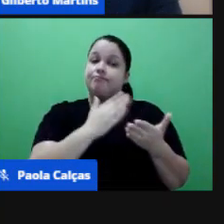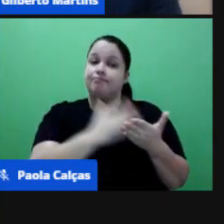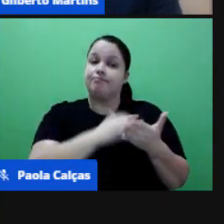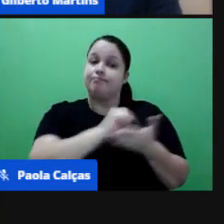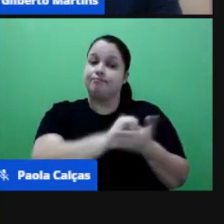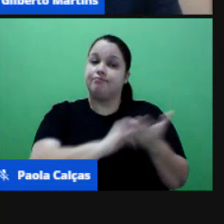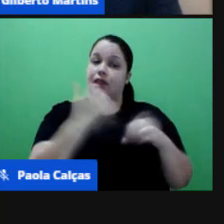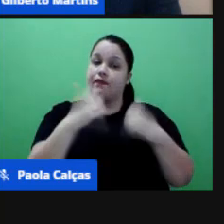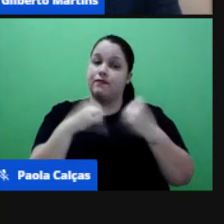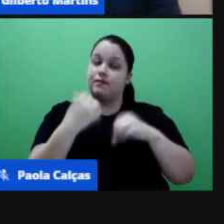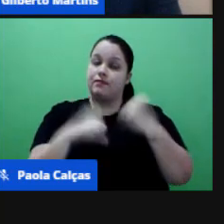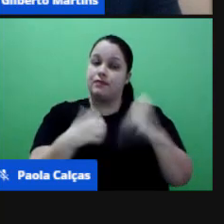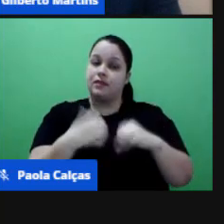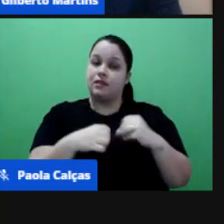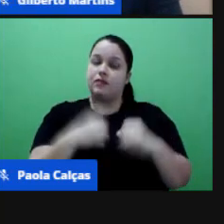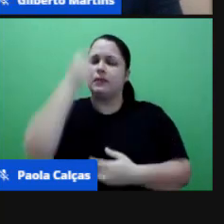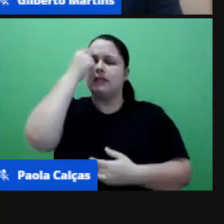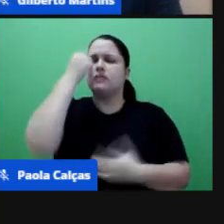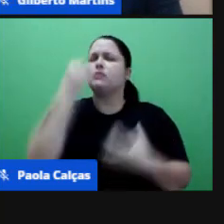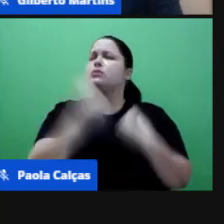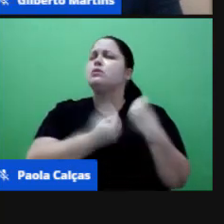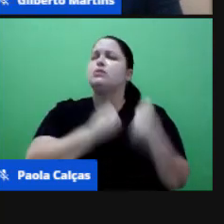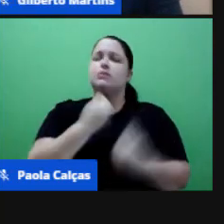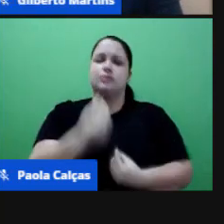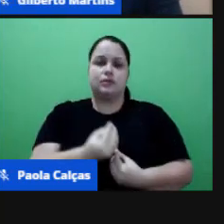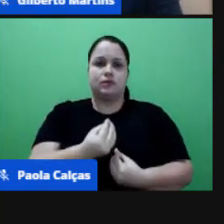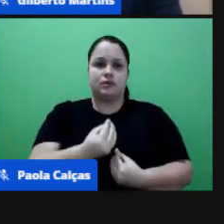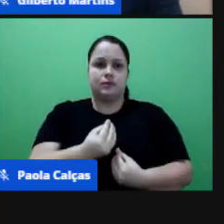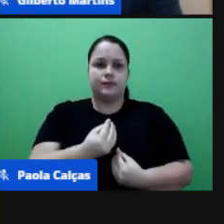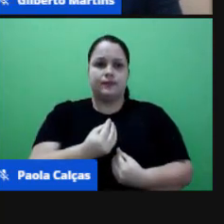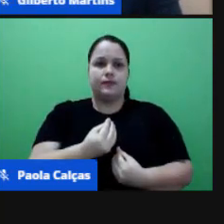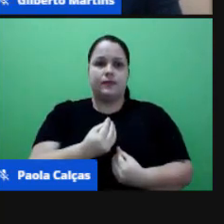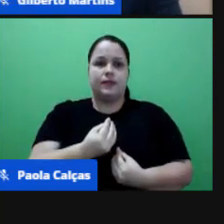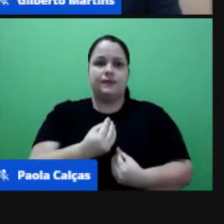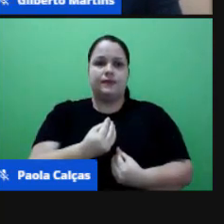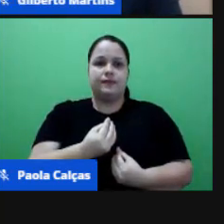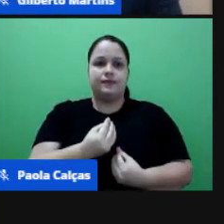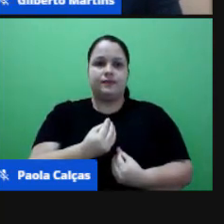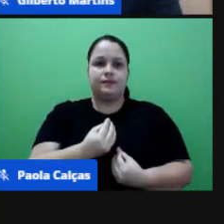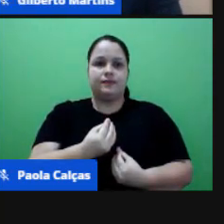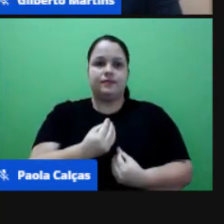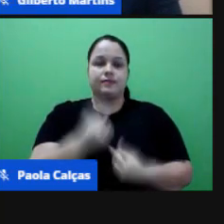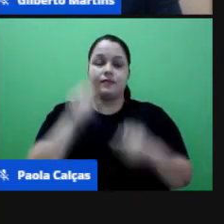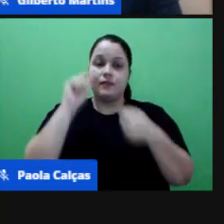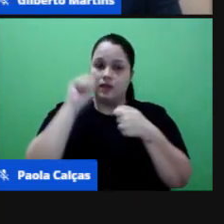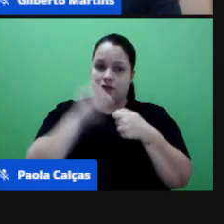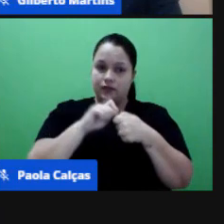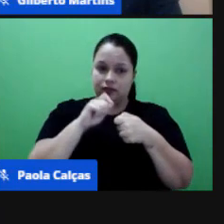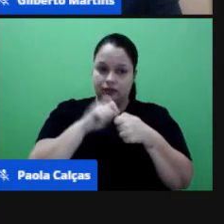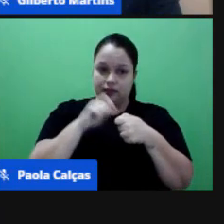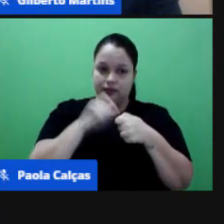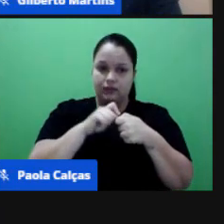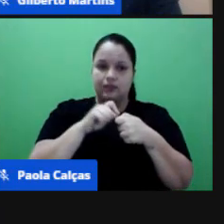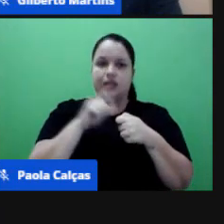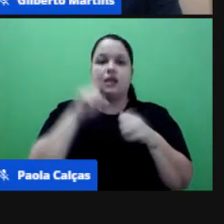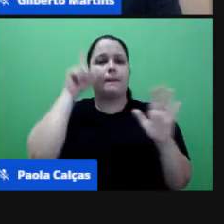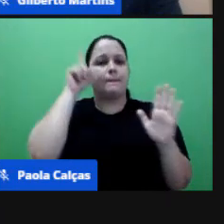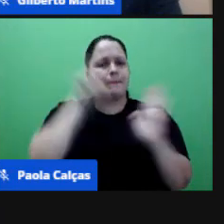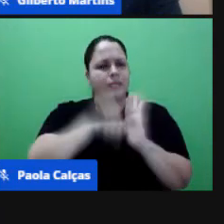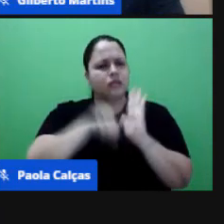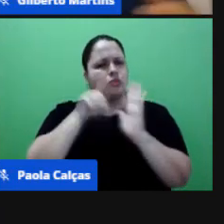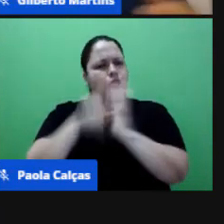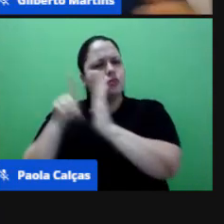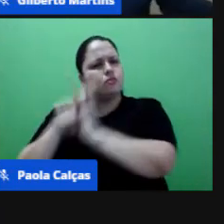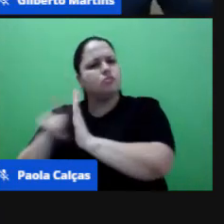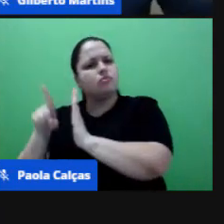pensado da seguinte maneira. Para que fossem elaboradas cada questão ou cada item,